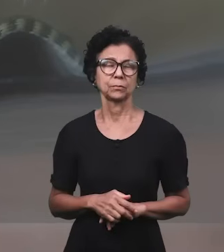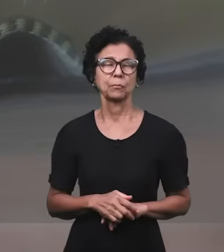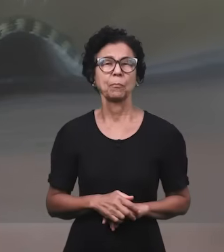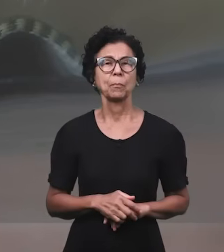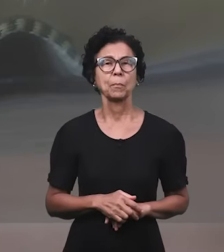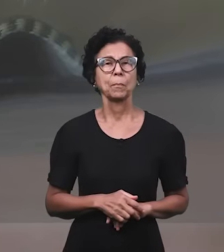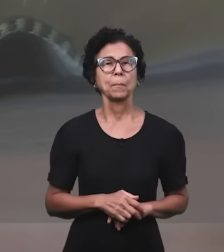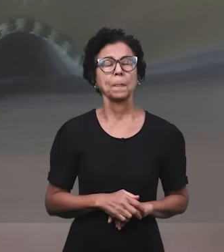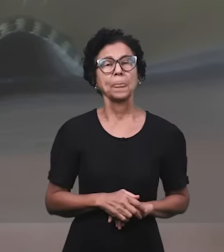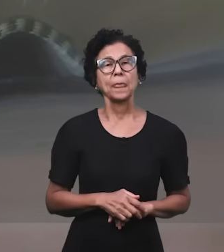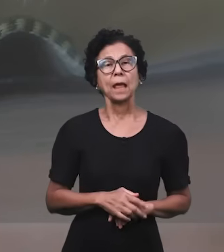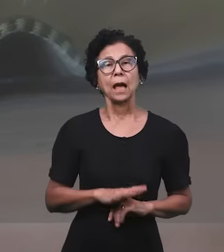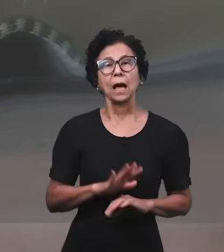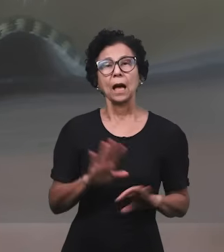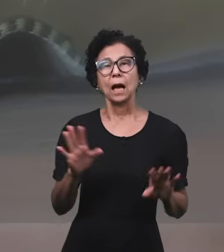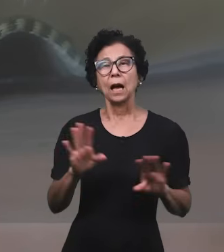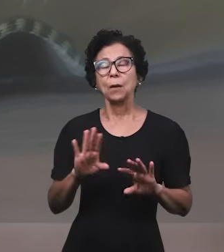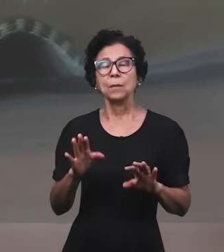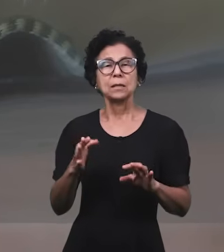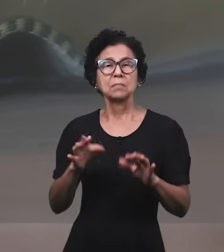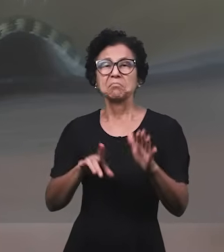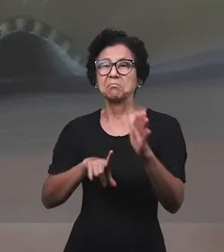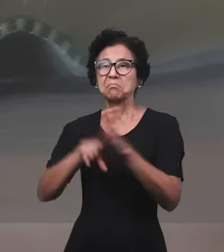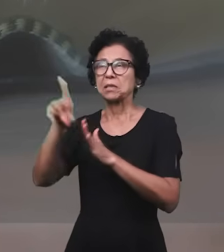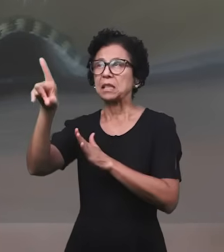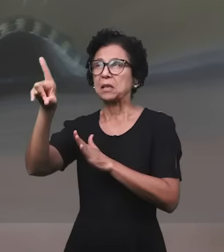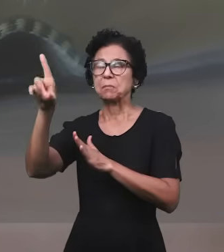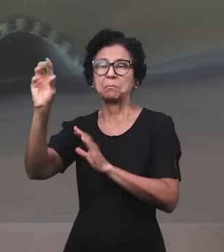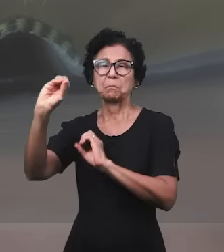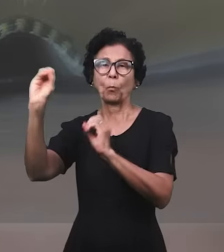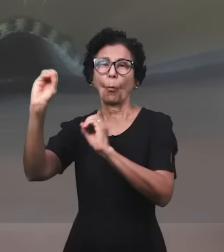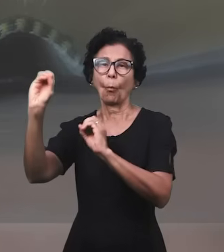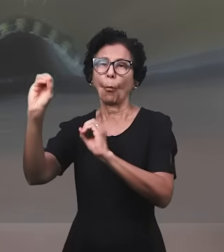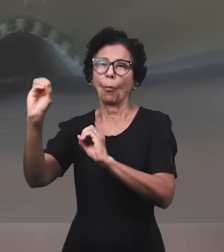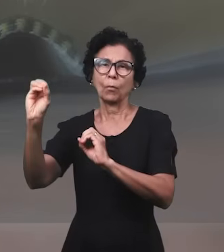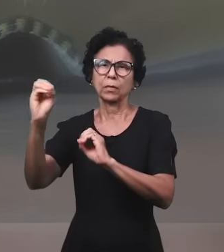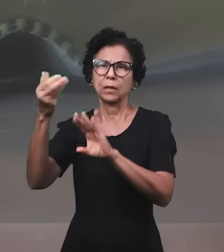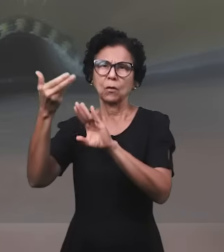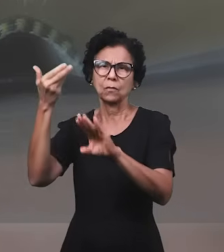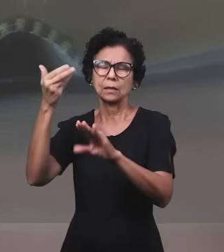Escolha sem Deus. Dívidas, brigas por dinheiro, ansiedade, é o que gera.